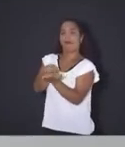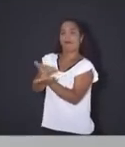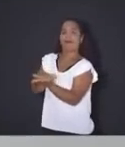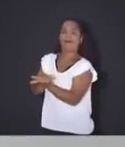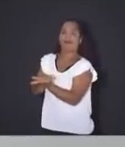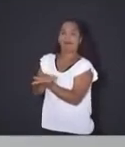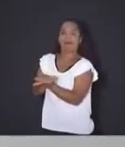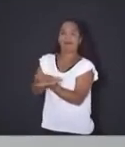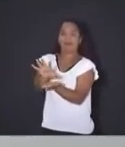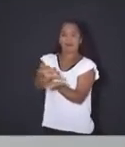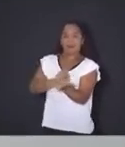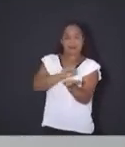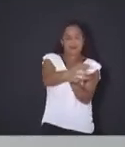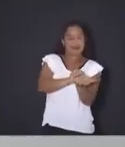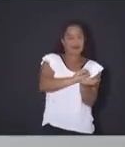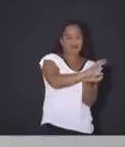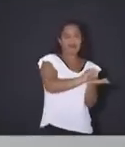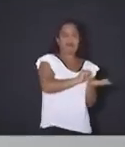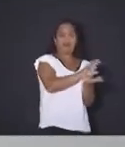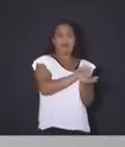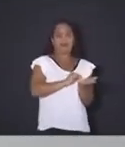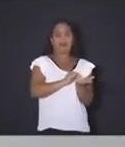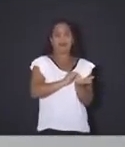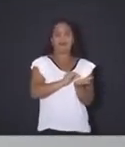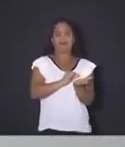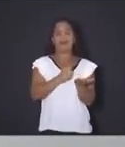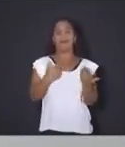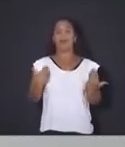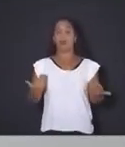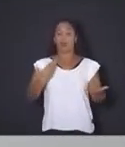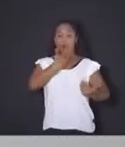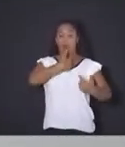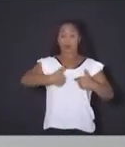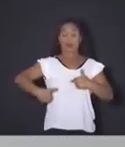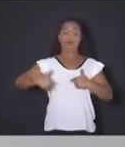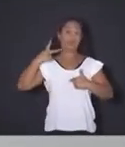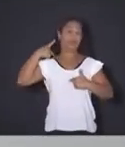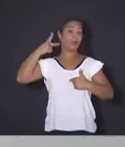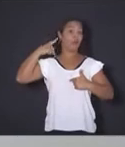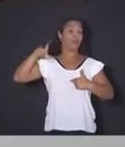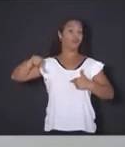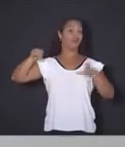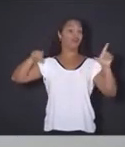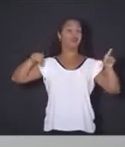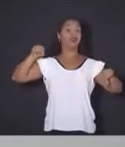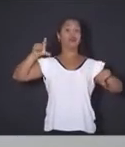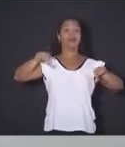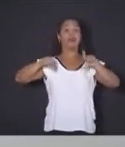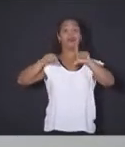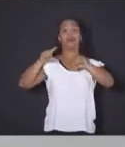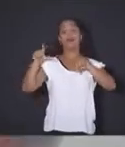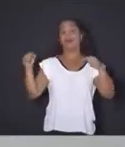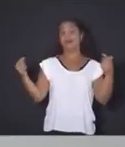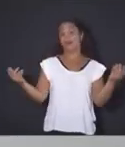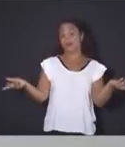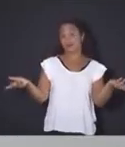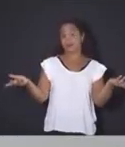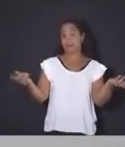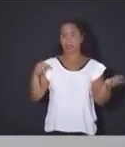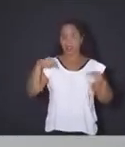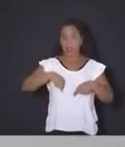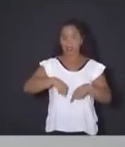quem vai pagar a conta é uma escolha política dos governos ele pode tentar como é o caso do